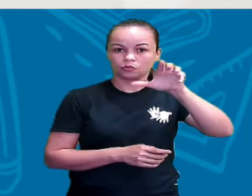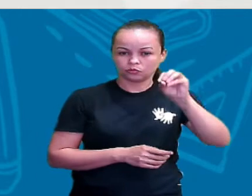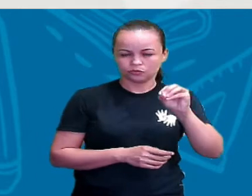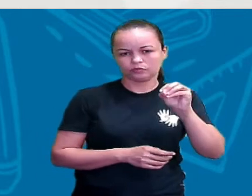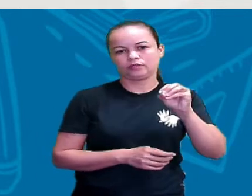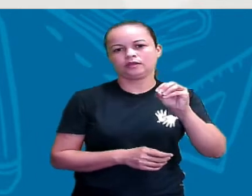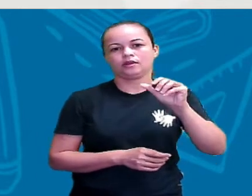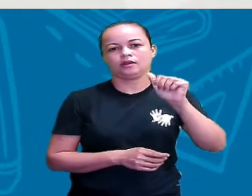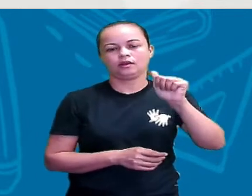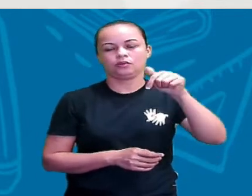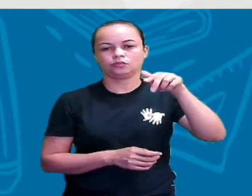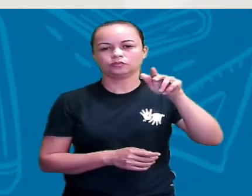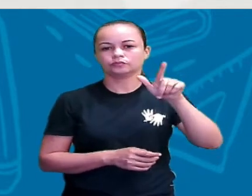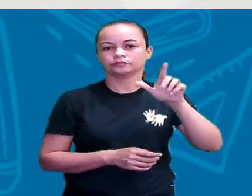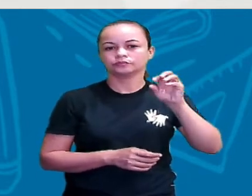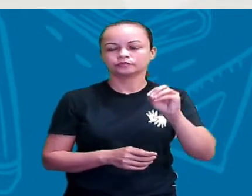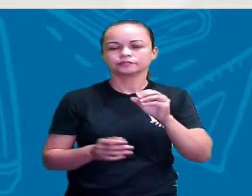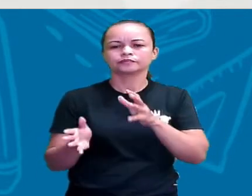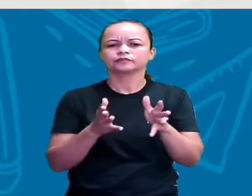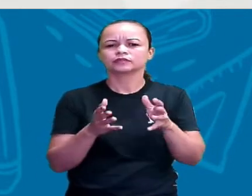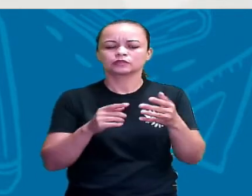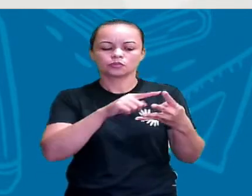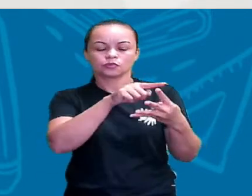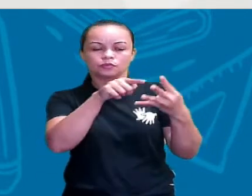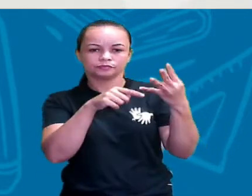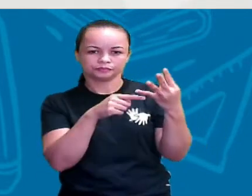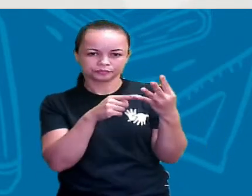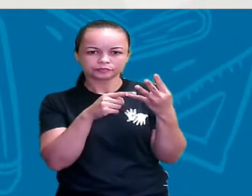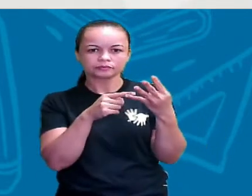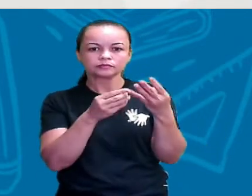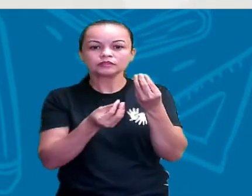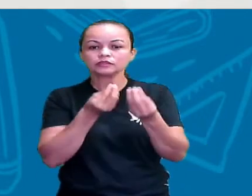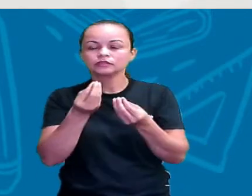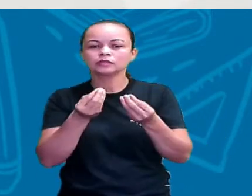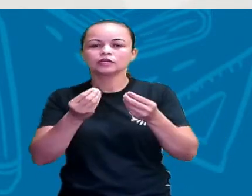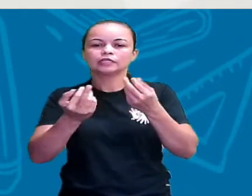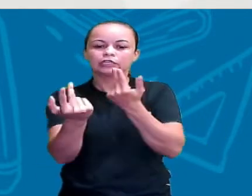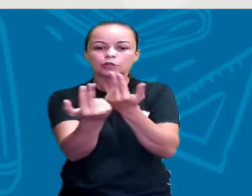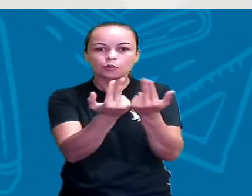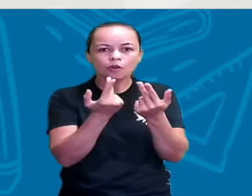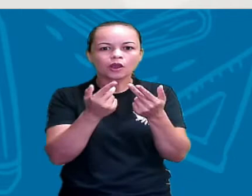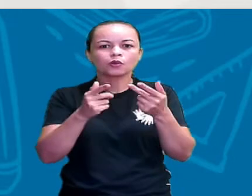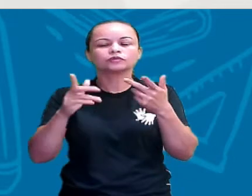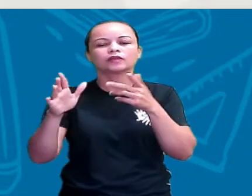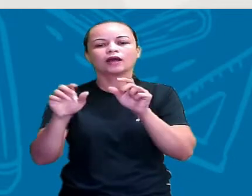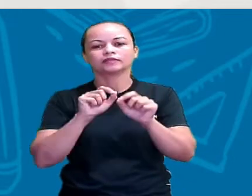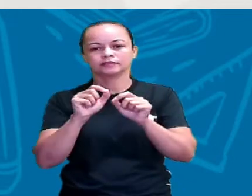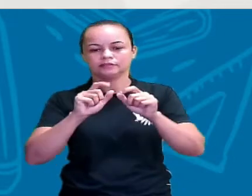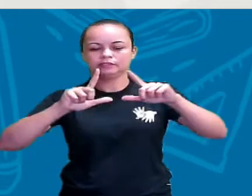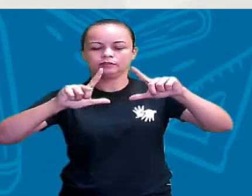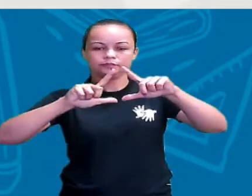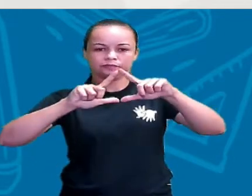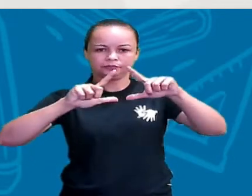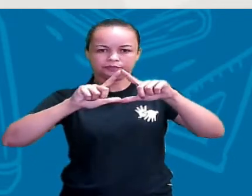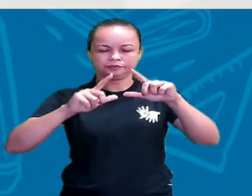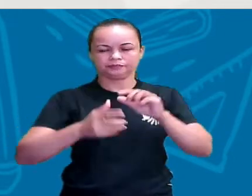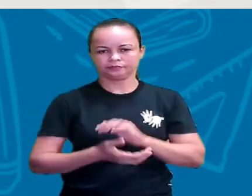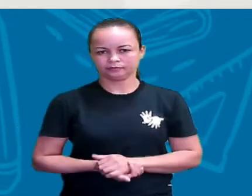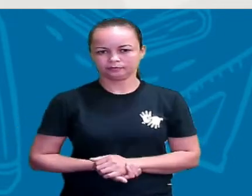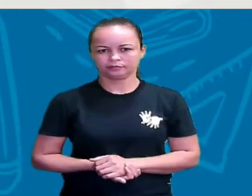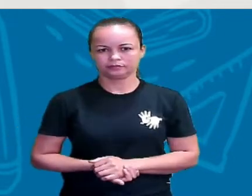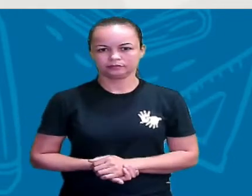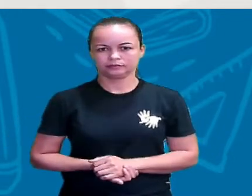Então, vamos lá. Veremos agora os 4 casos de congruência de triângulos, tá? Então,